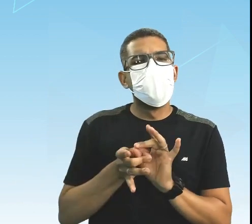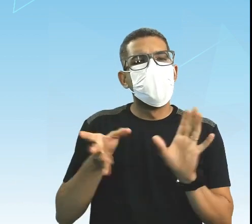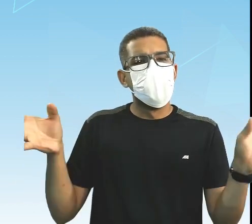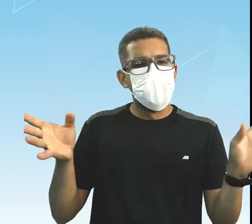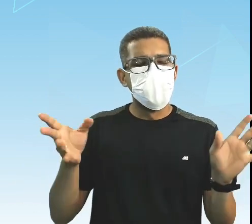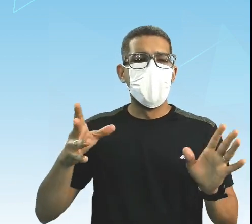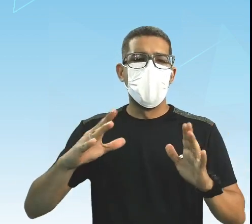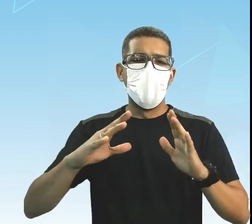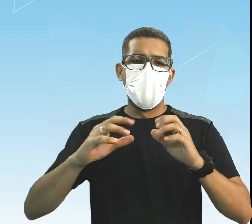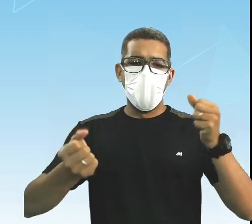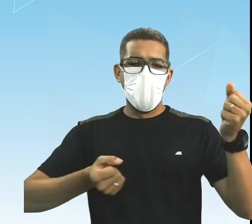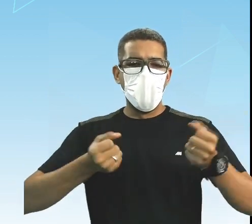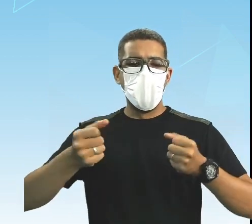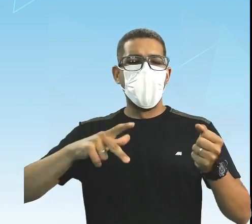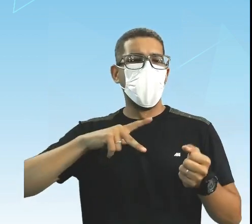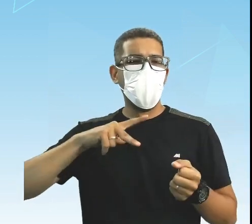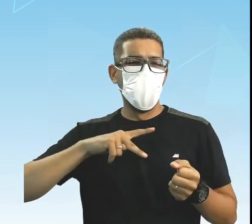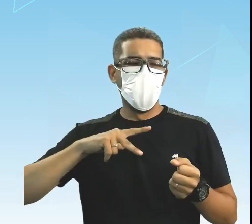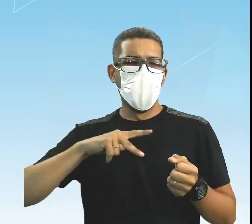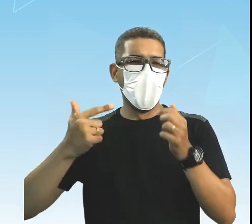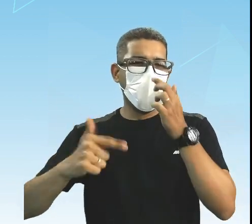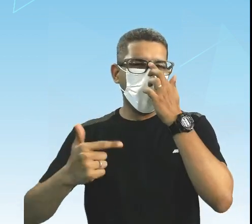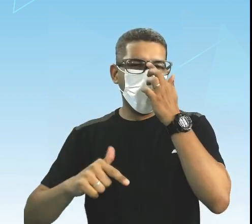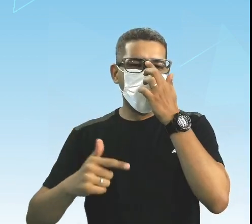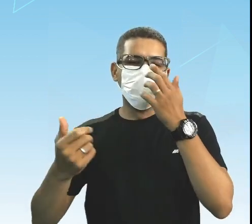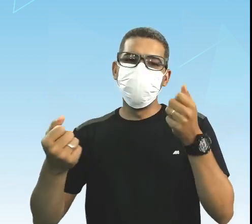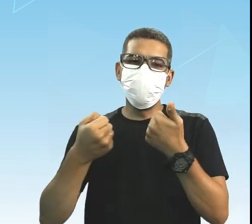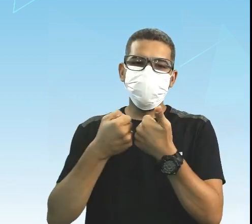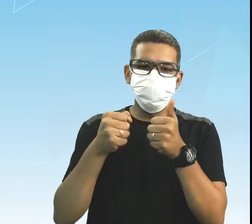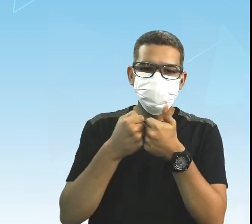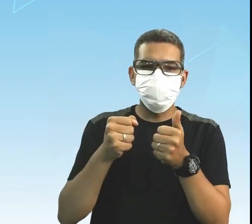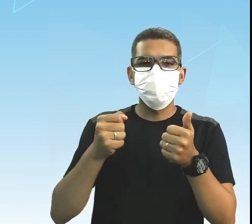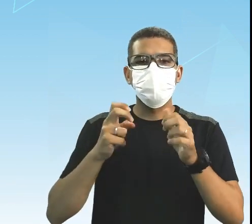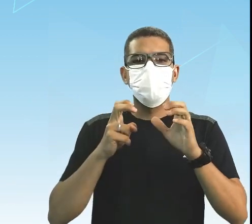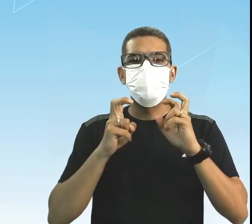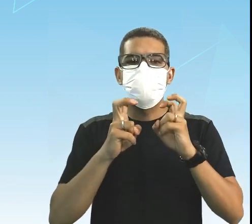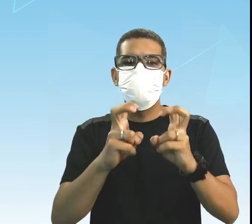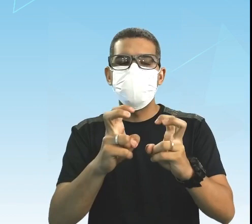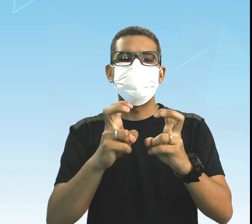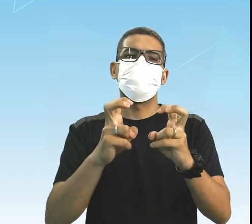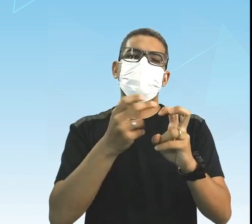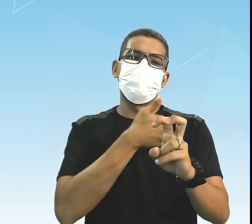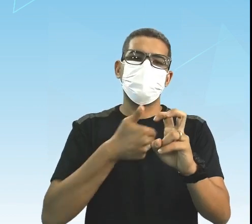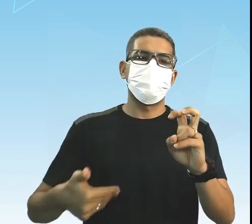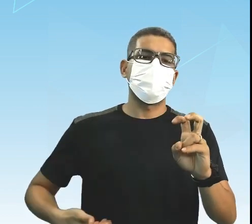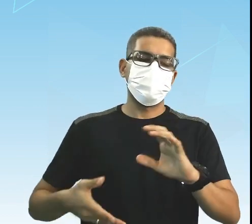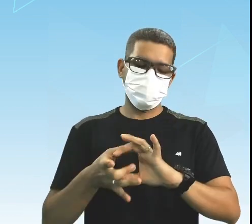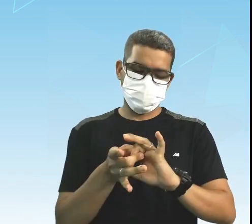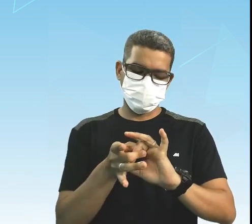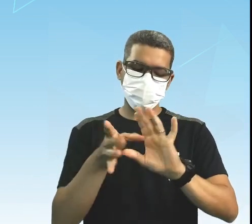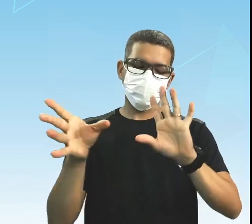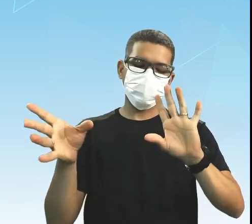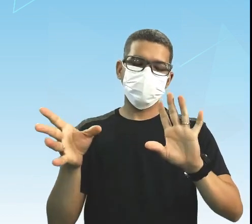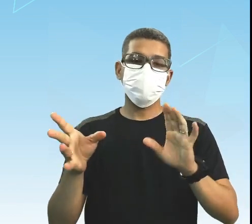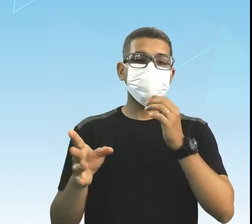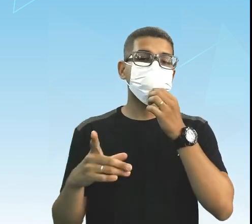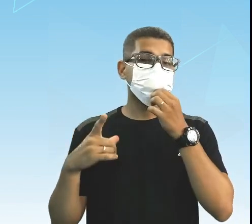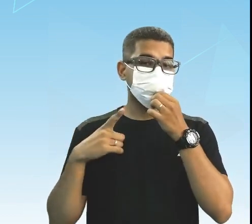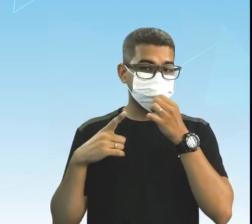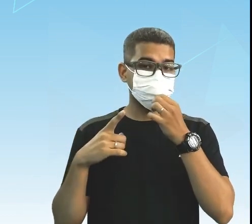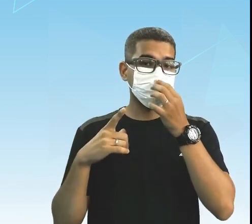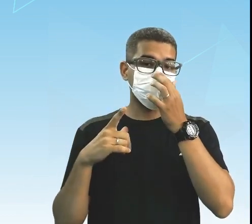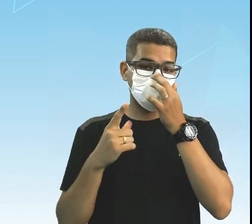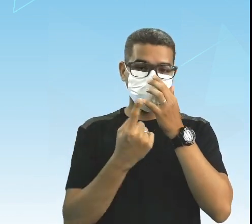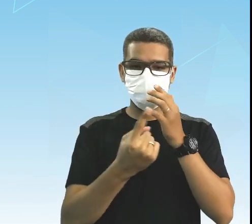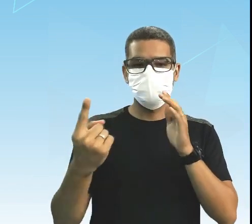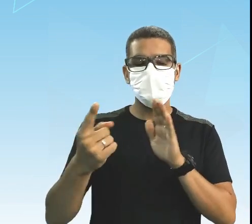carro particular, tem um ônibus, um metrô, que são transportes públicos. Então, esses são os nossos direitos